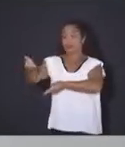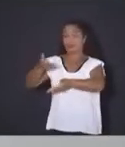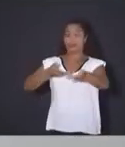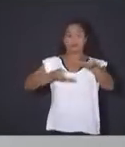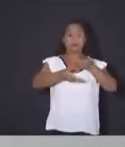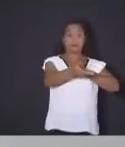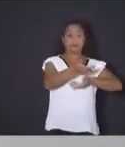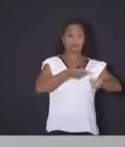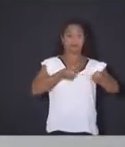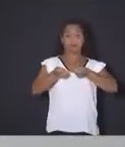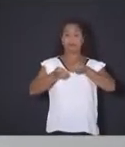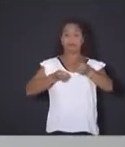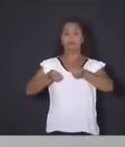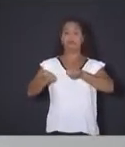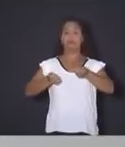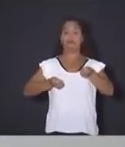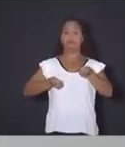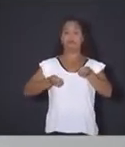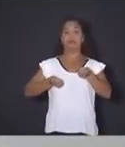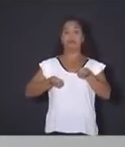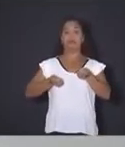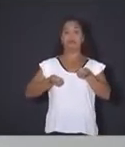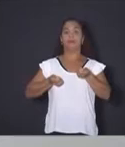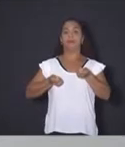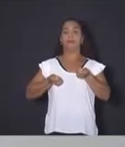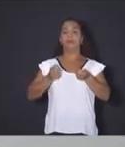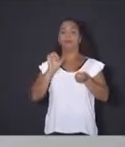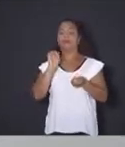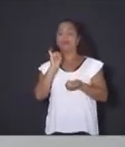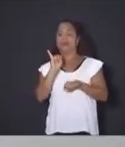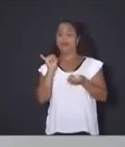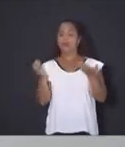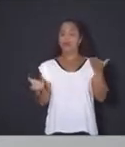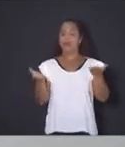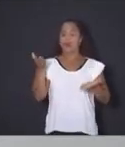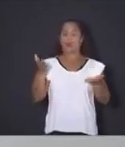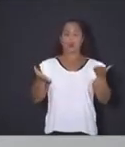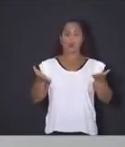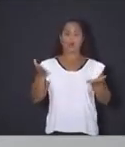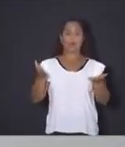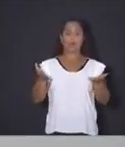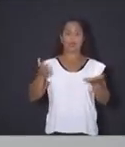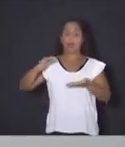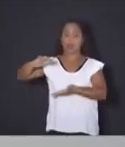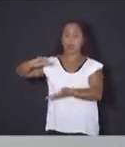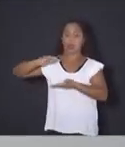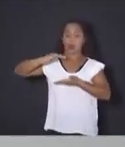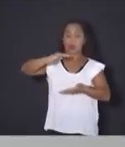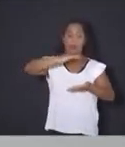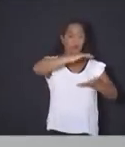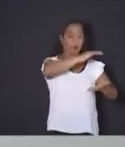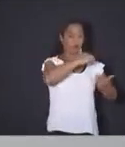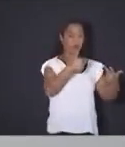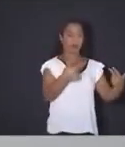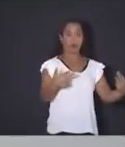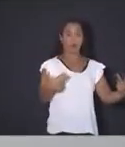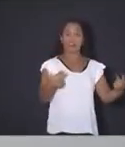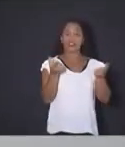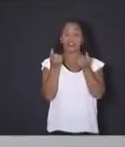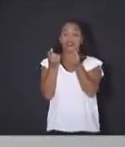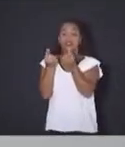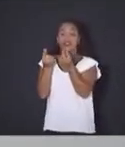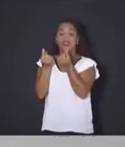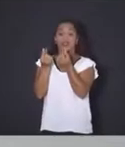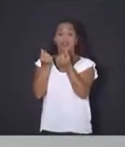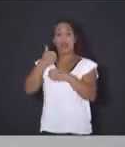no mundo muito mais do que as relações físicas de mercadorias produzidas em todo o mundo viveu